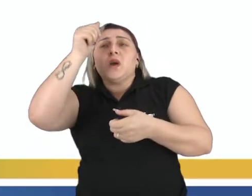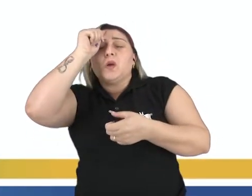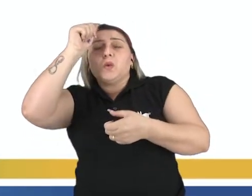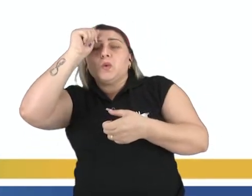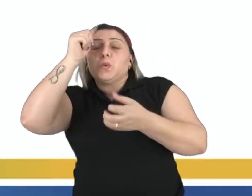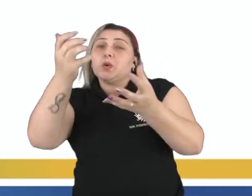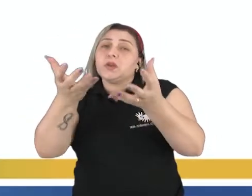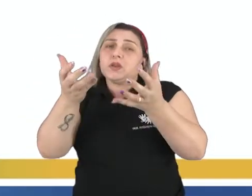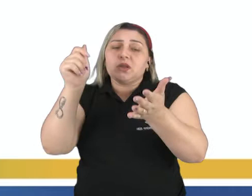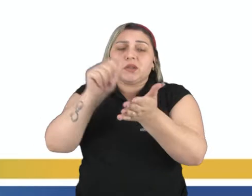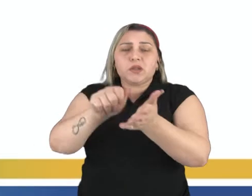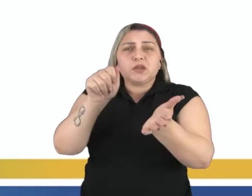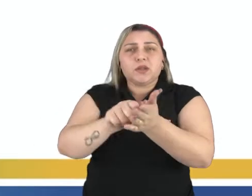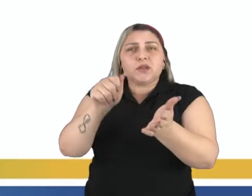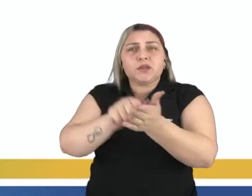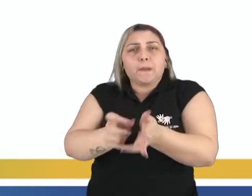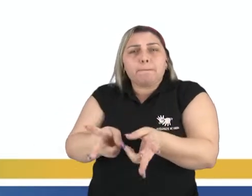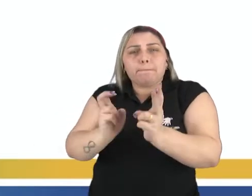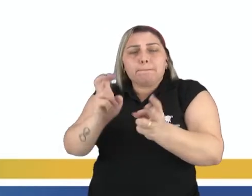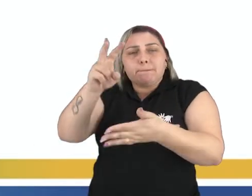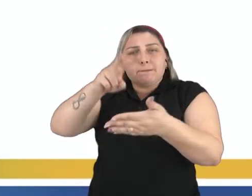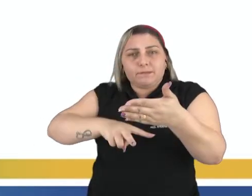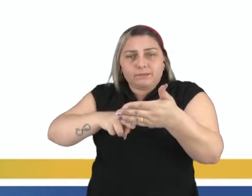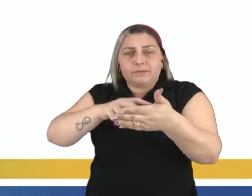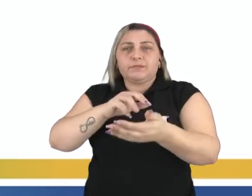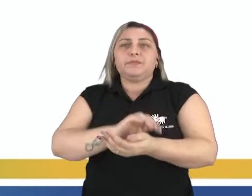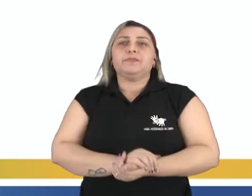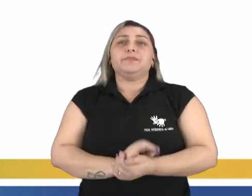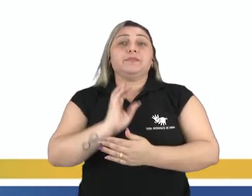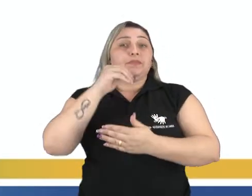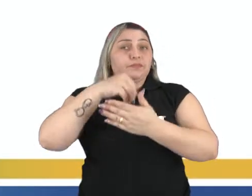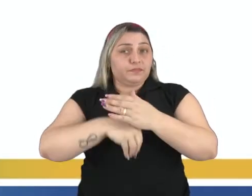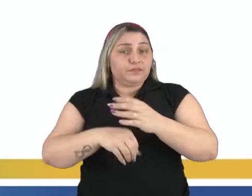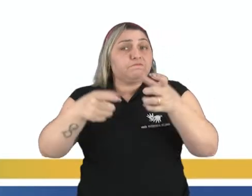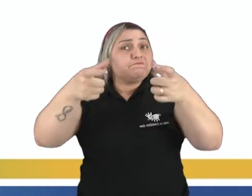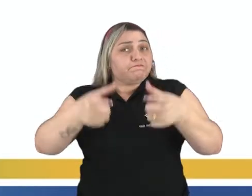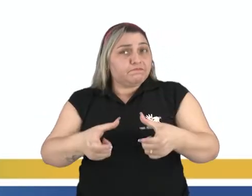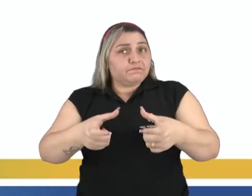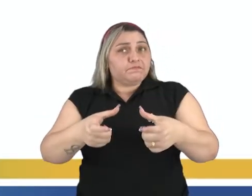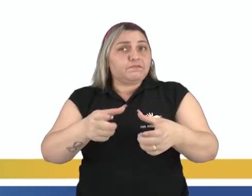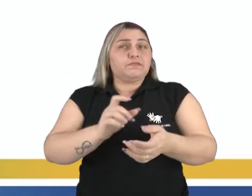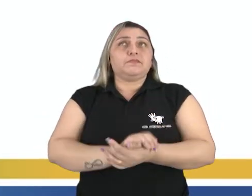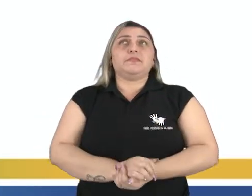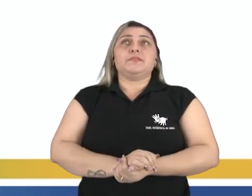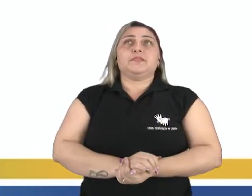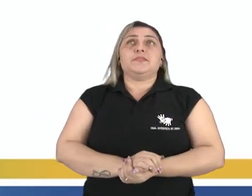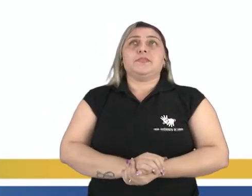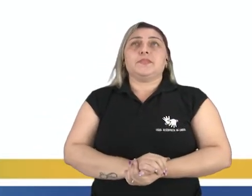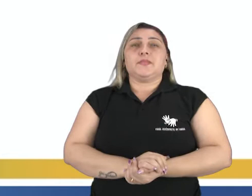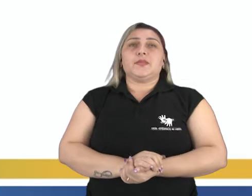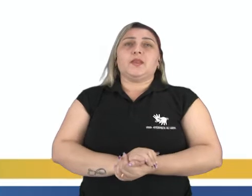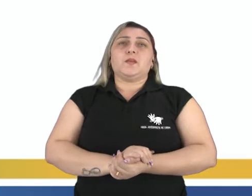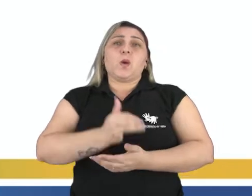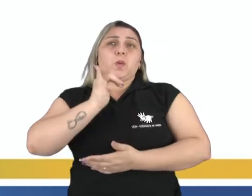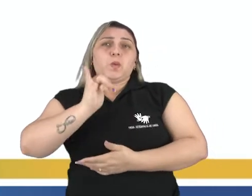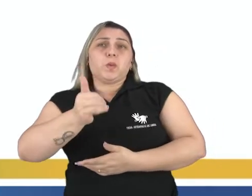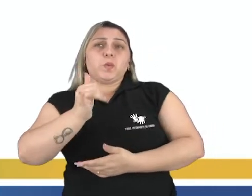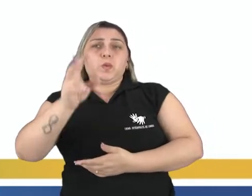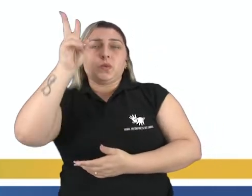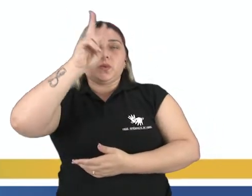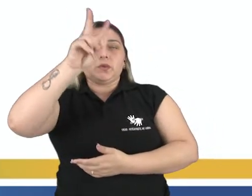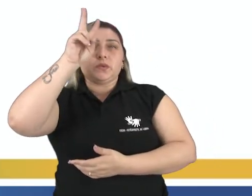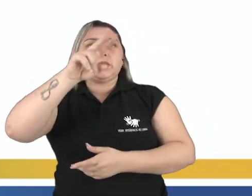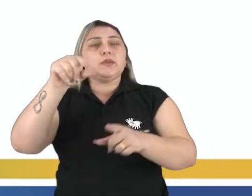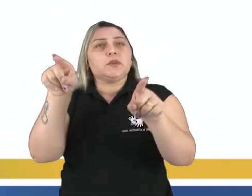autor quis que a gente fosse e o narrador ali dentro daquele espaço e ele vai contando aquela